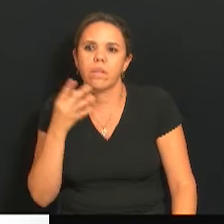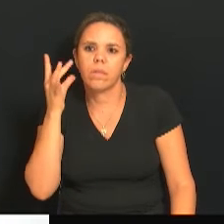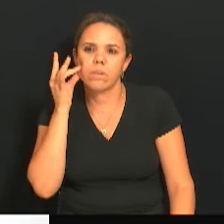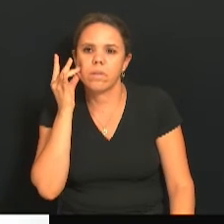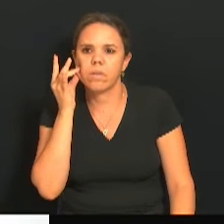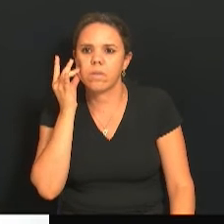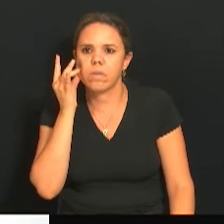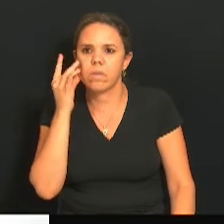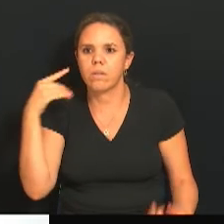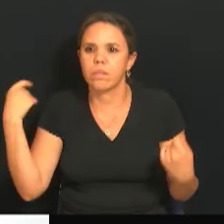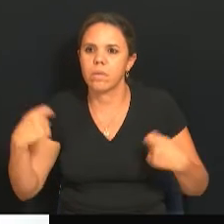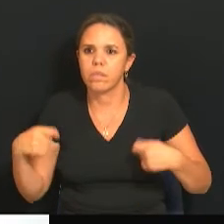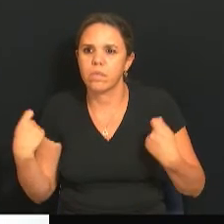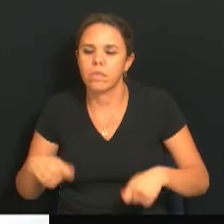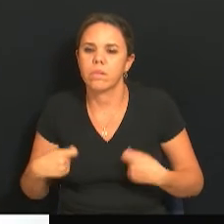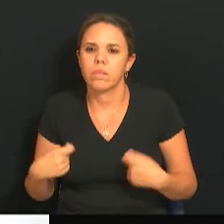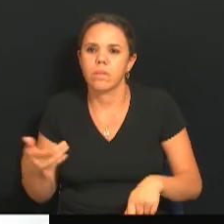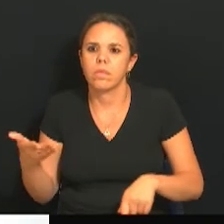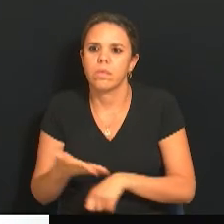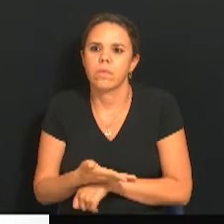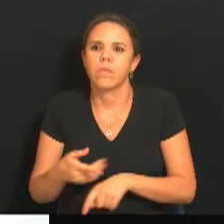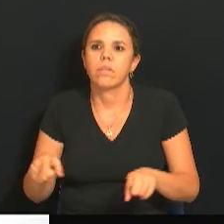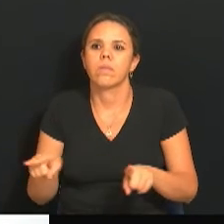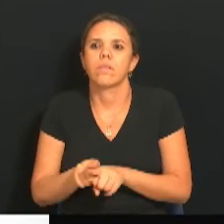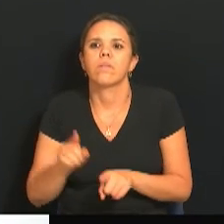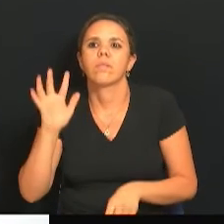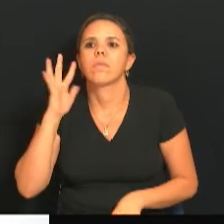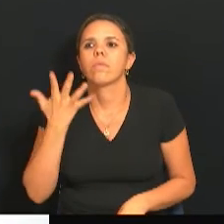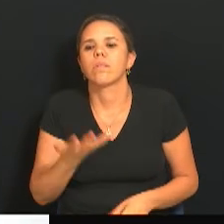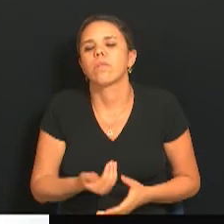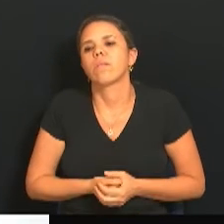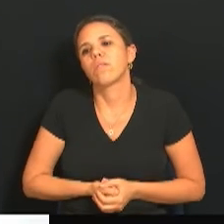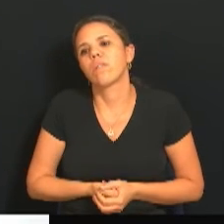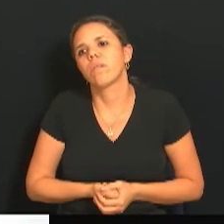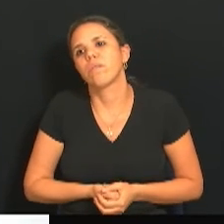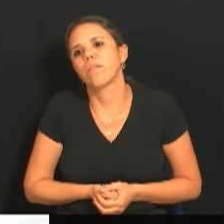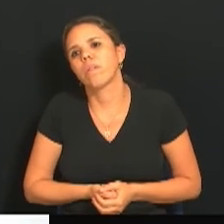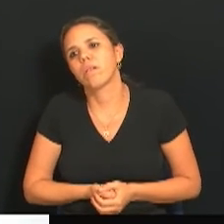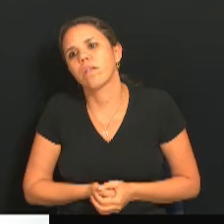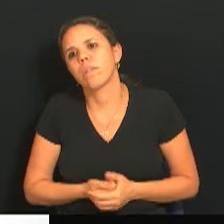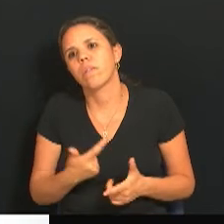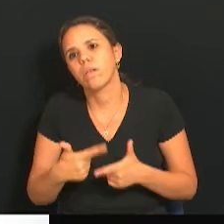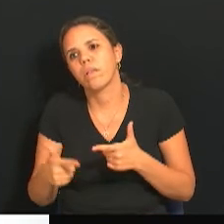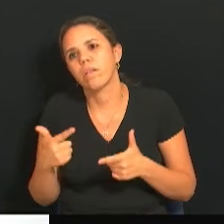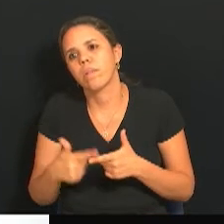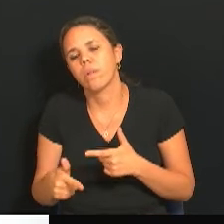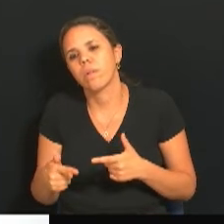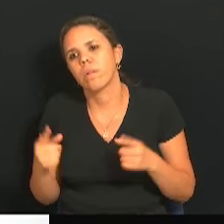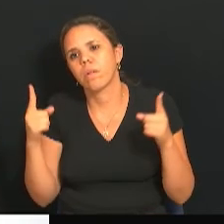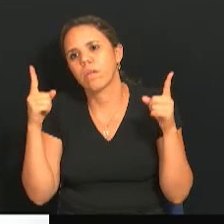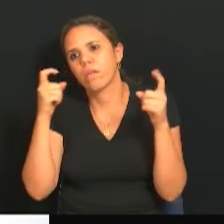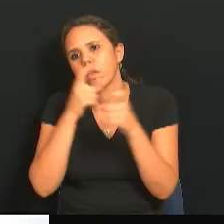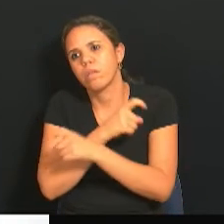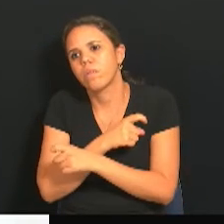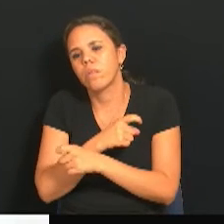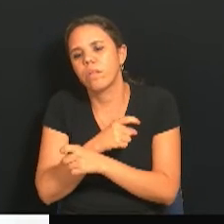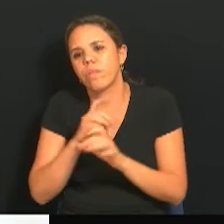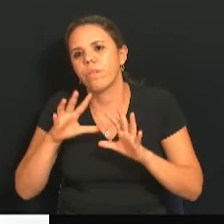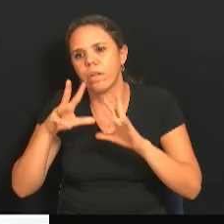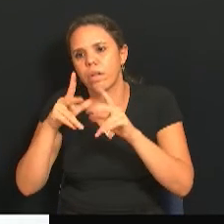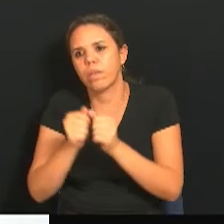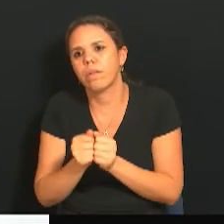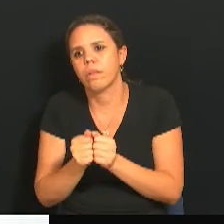nós precisamos fazer parte também da solução. É uma problemática muito complicada e todo mundo é